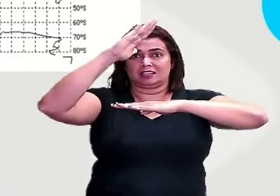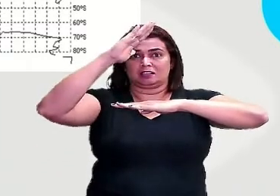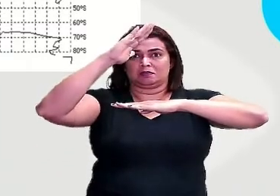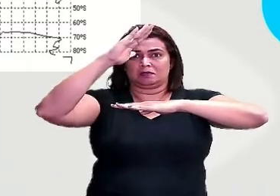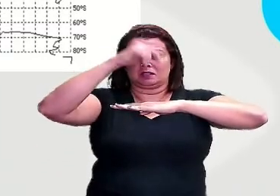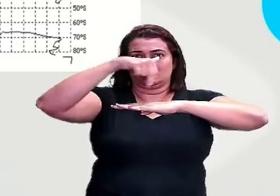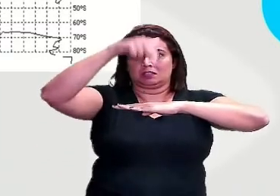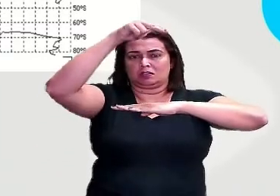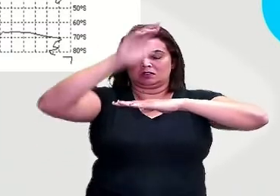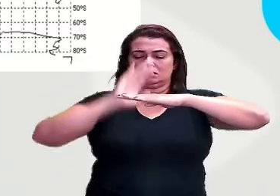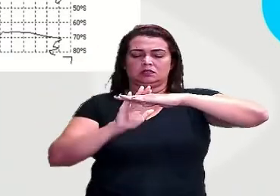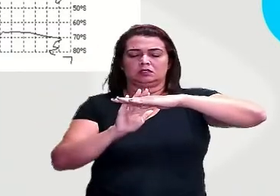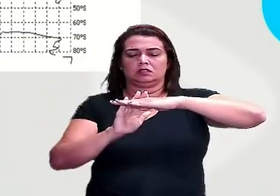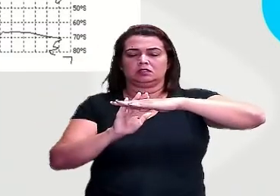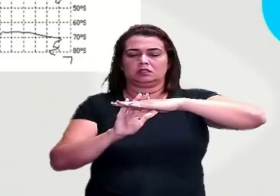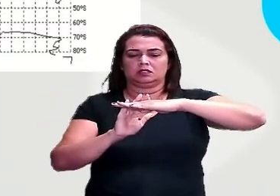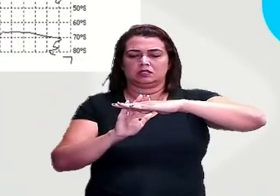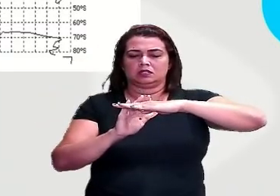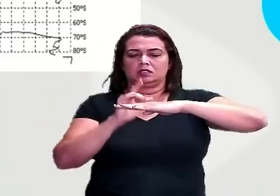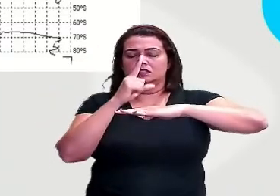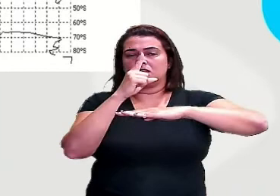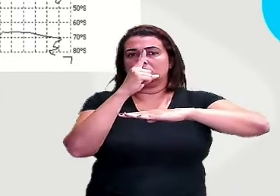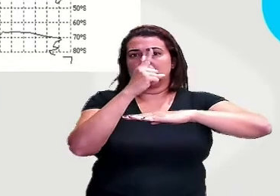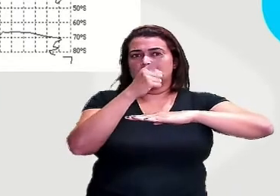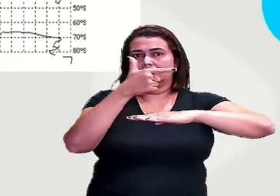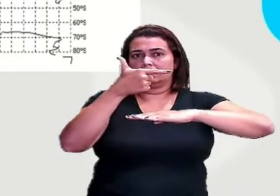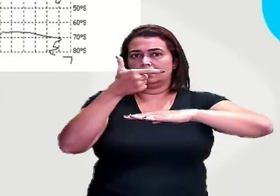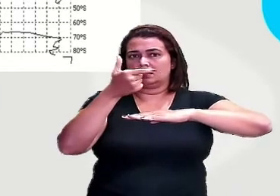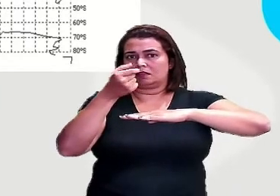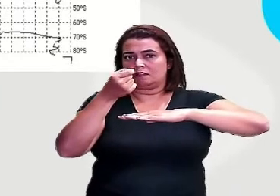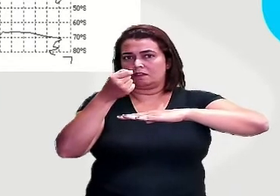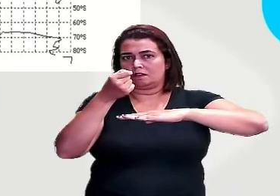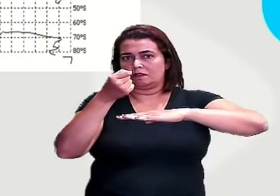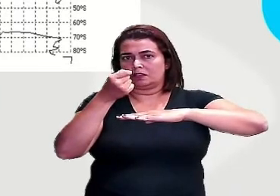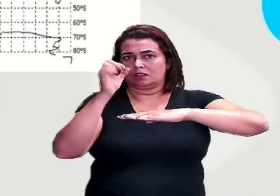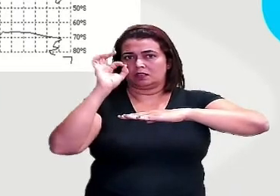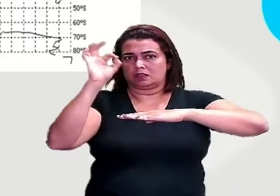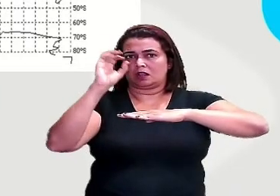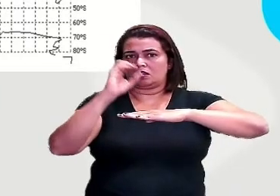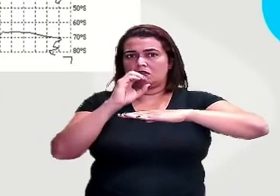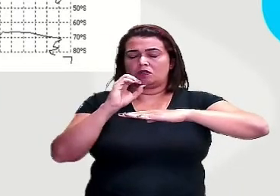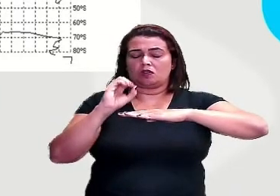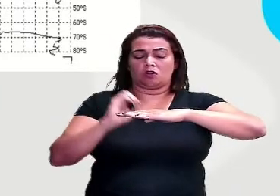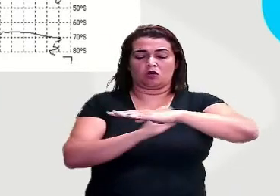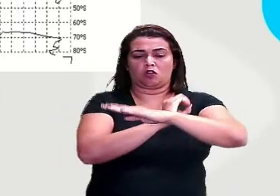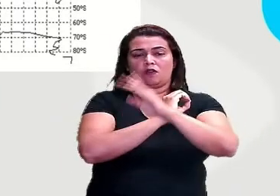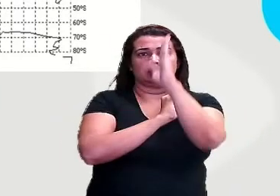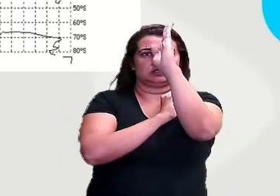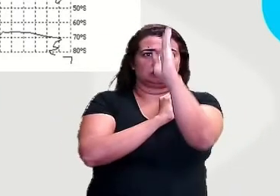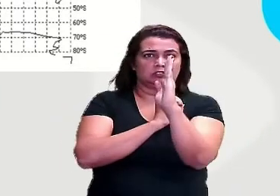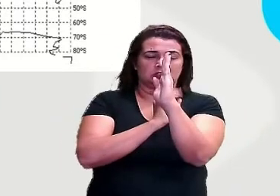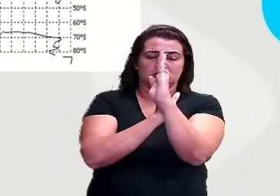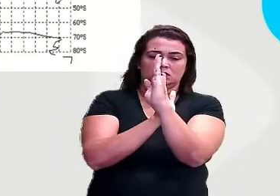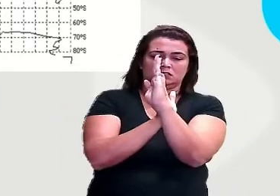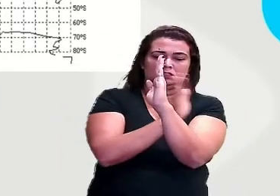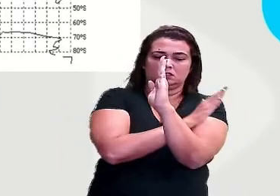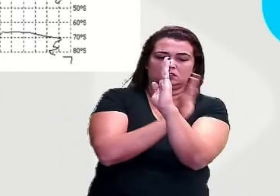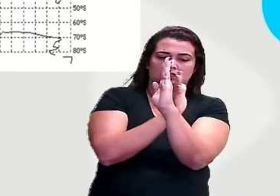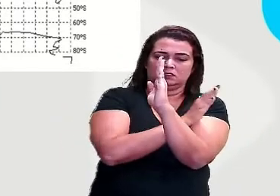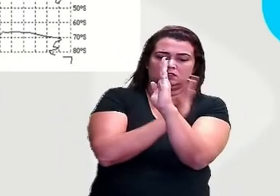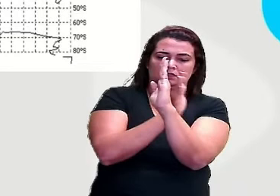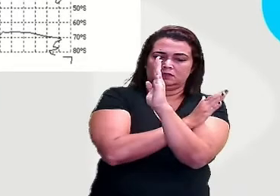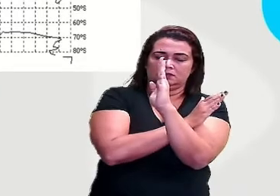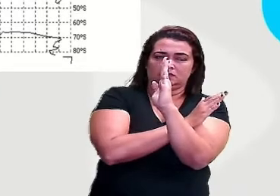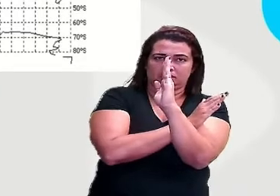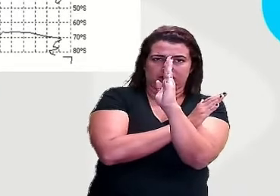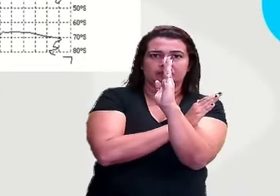120 graus oeste do meridiano de Greenwich. Do ponto B, ele também se encontra a 60 graus norte,